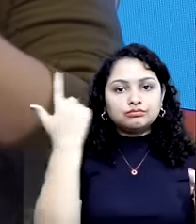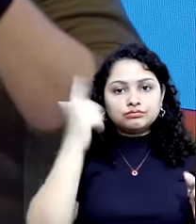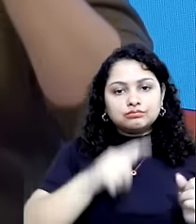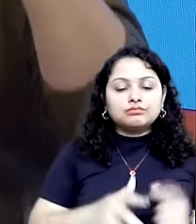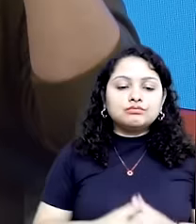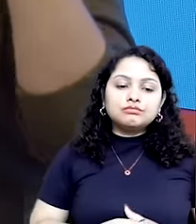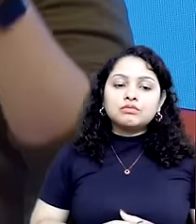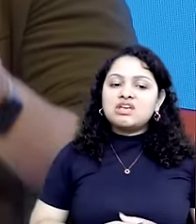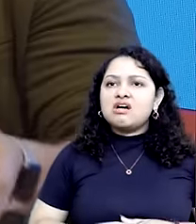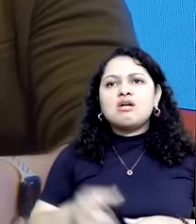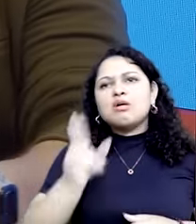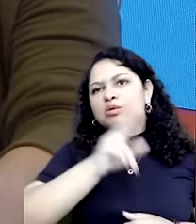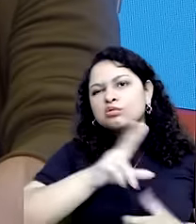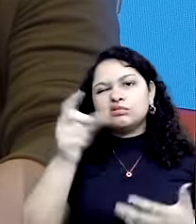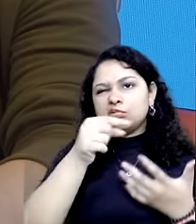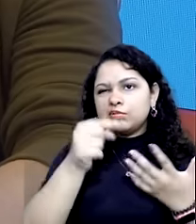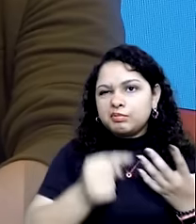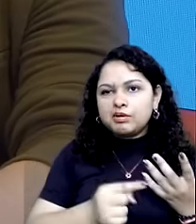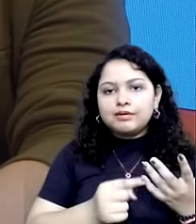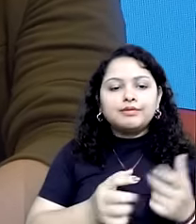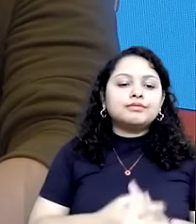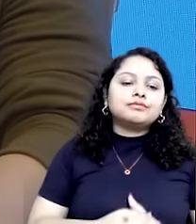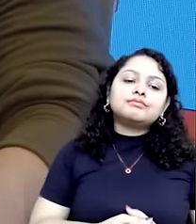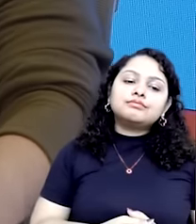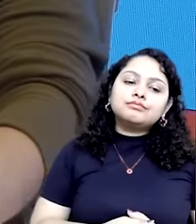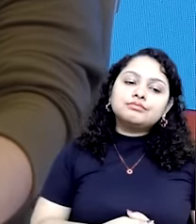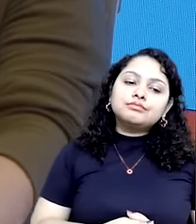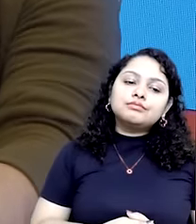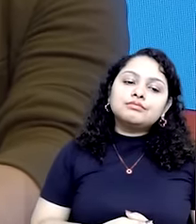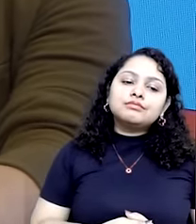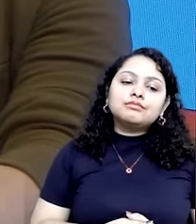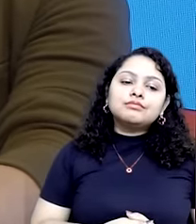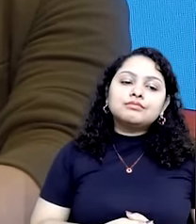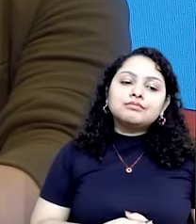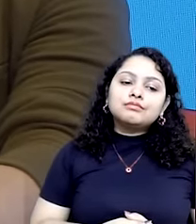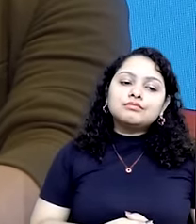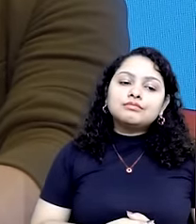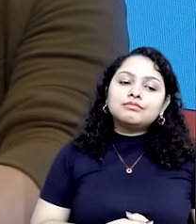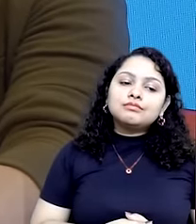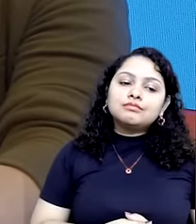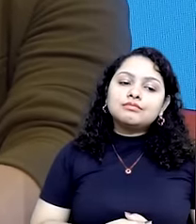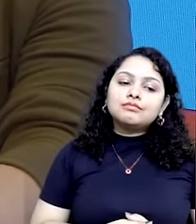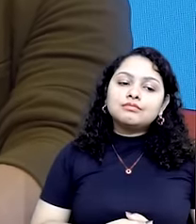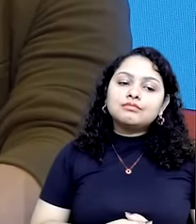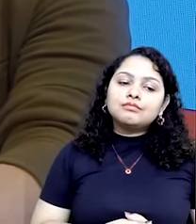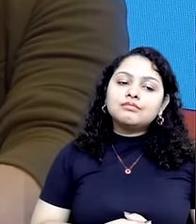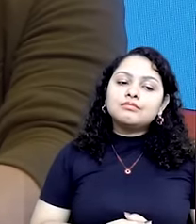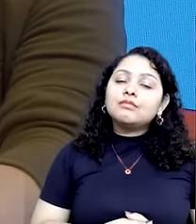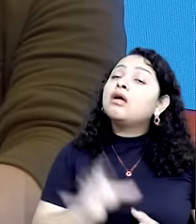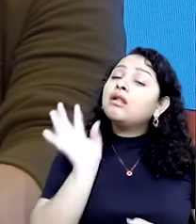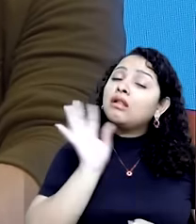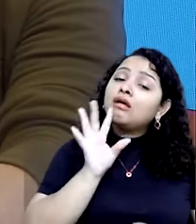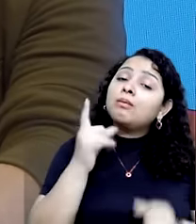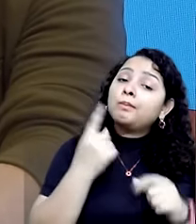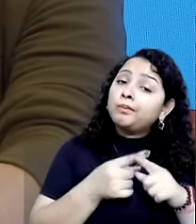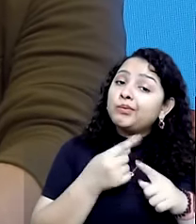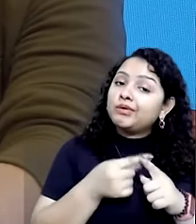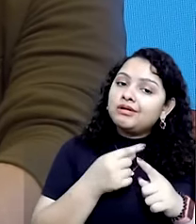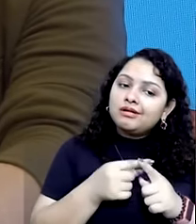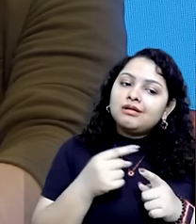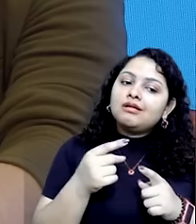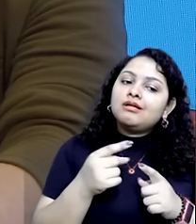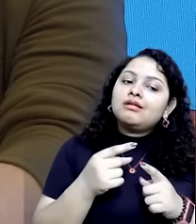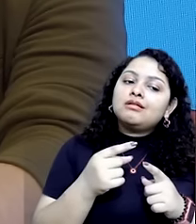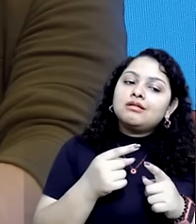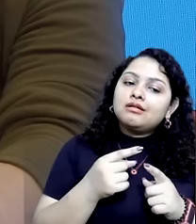usa isopor usa assadeira assadeira não tinha visto mas gostei go da alimentação e ele é legal né porque tem um tem um monte de